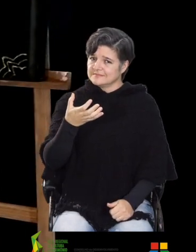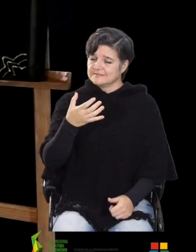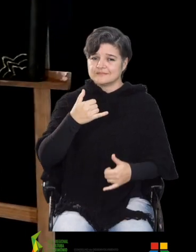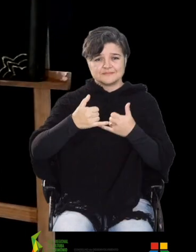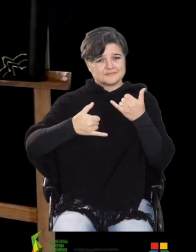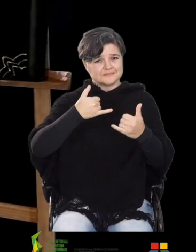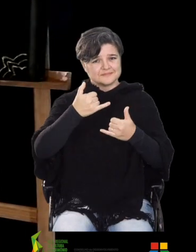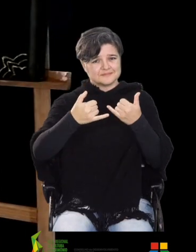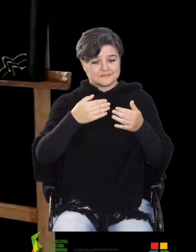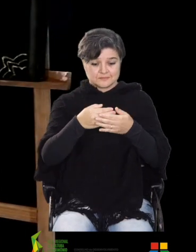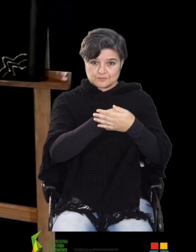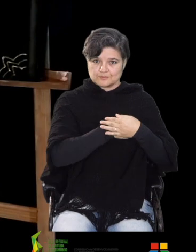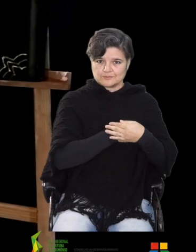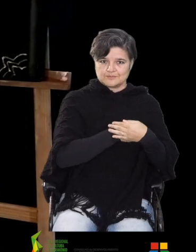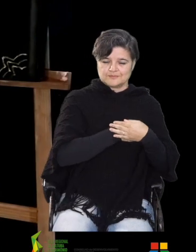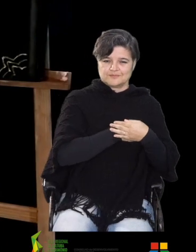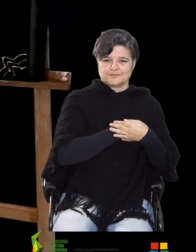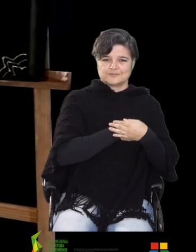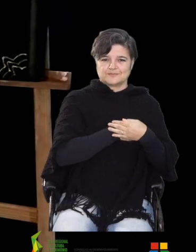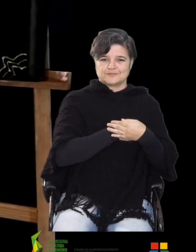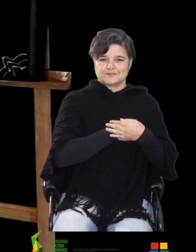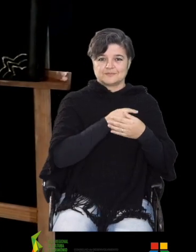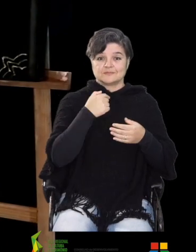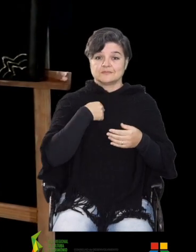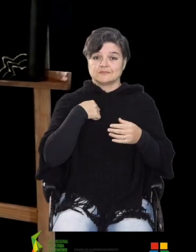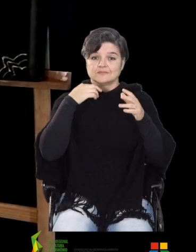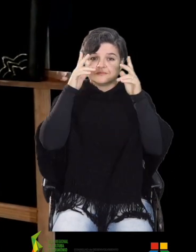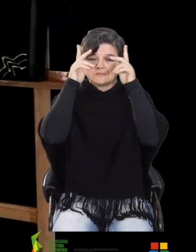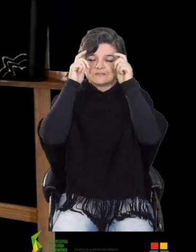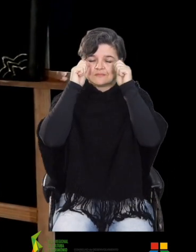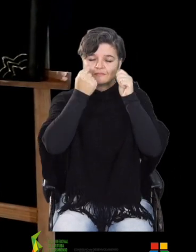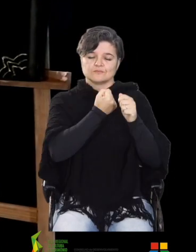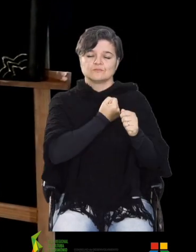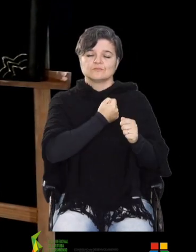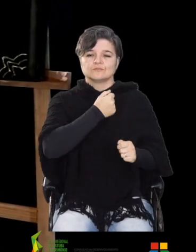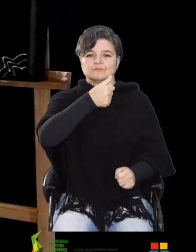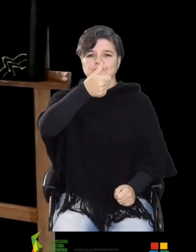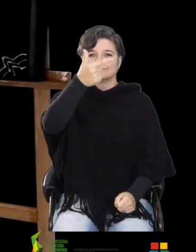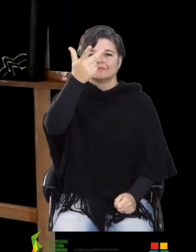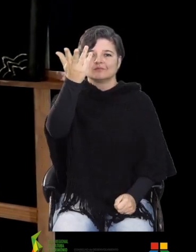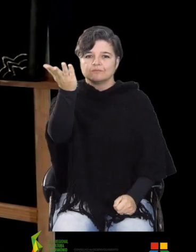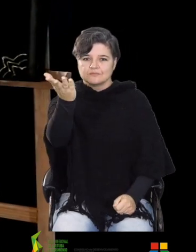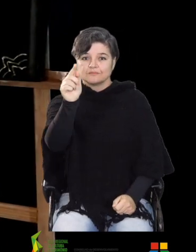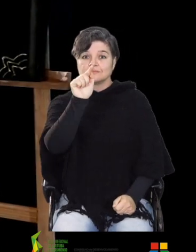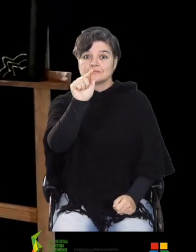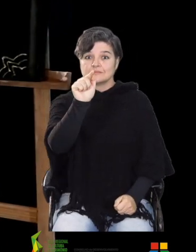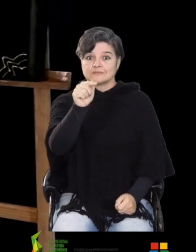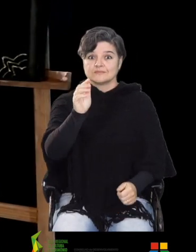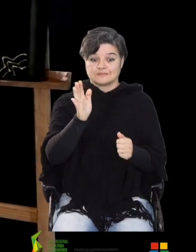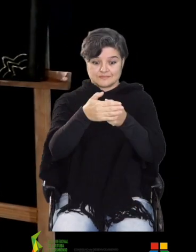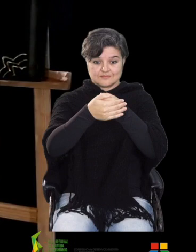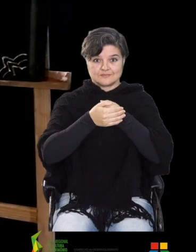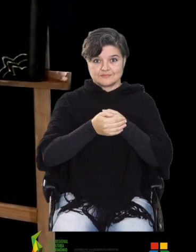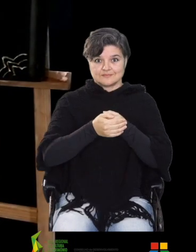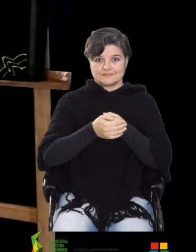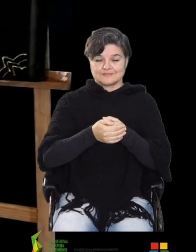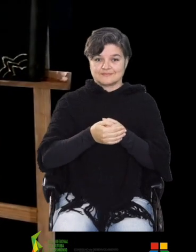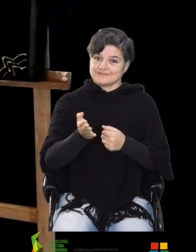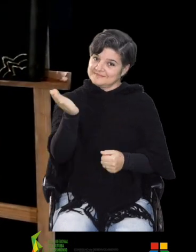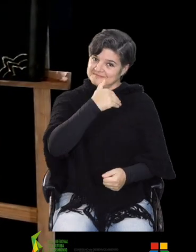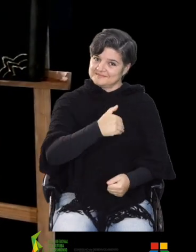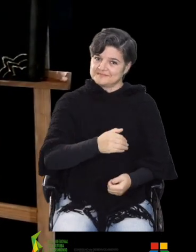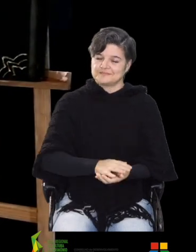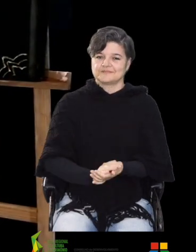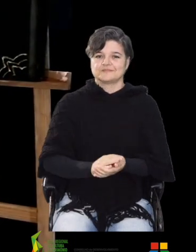esconder e eu vou fechar os olhos vou contar até 10 enquanto isso você se esconde tá bom vamos lá